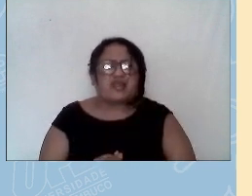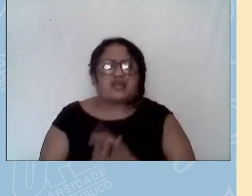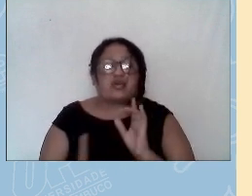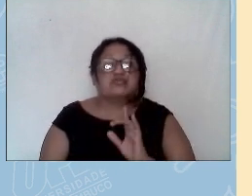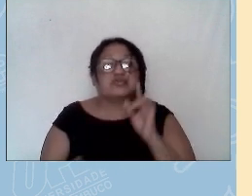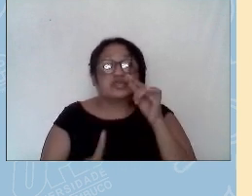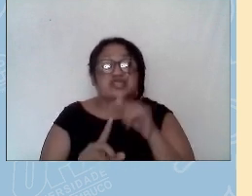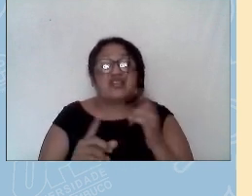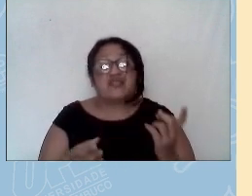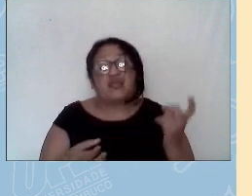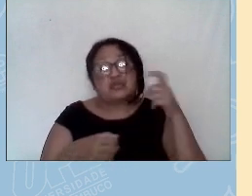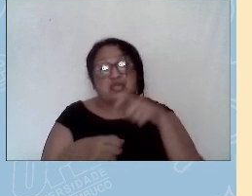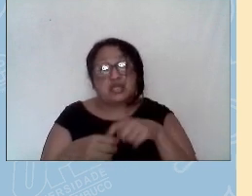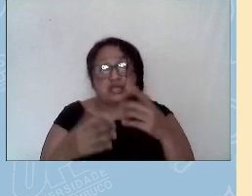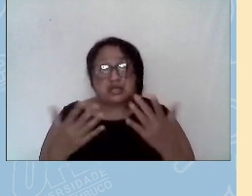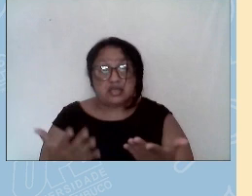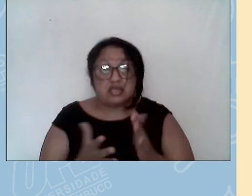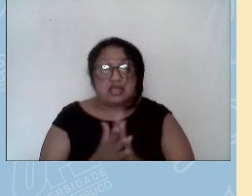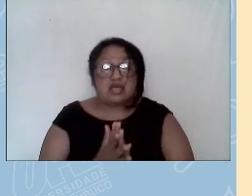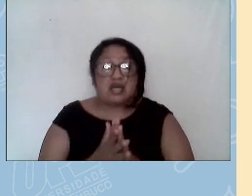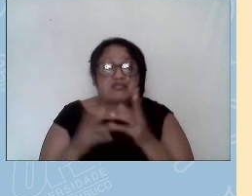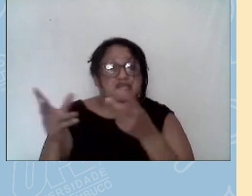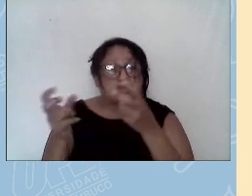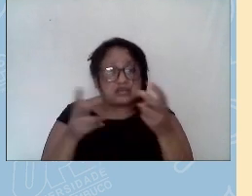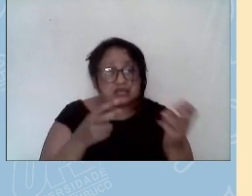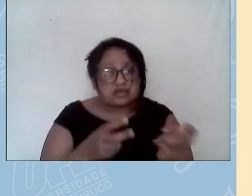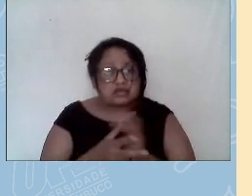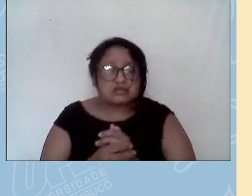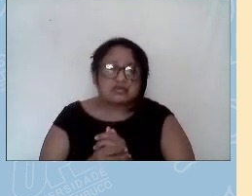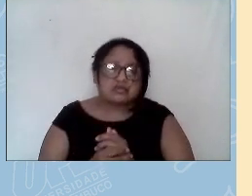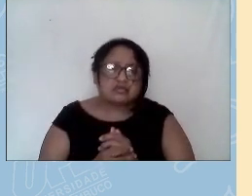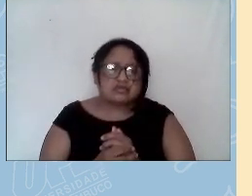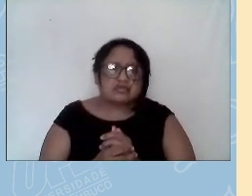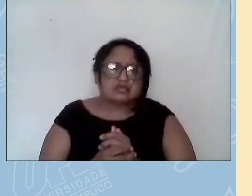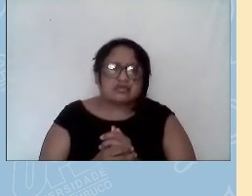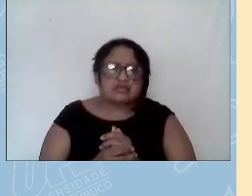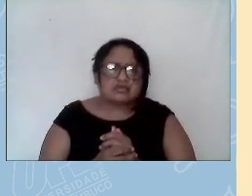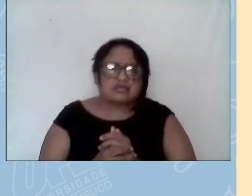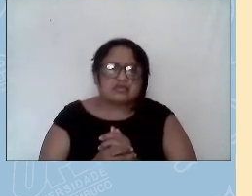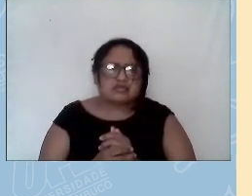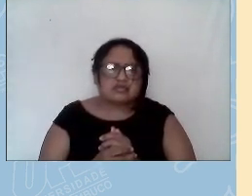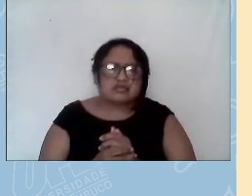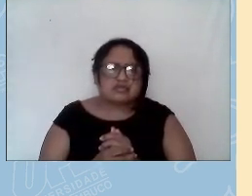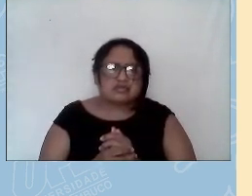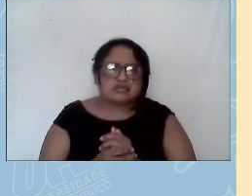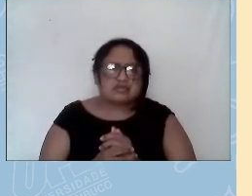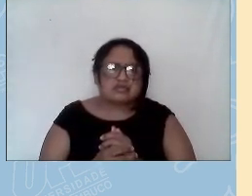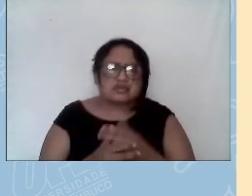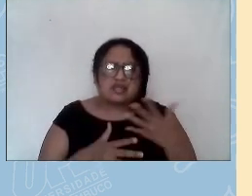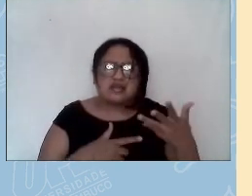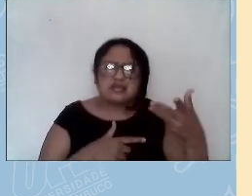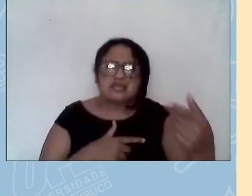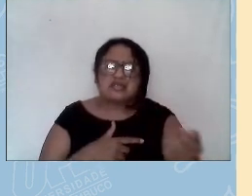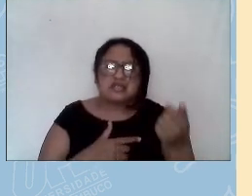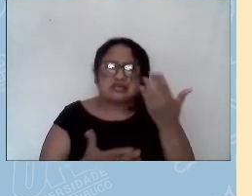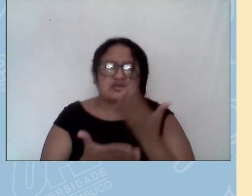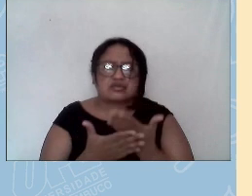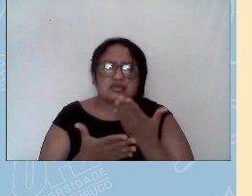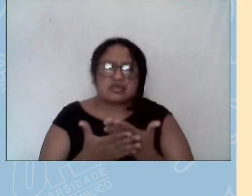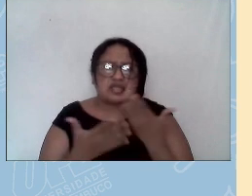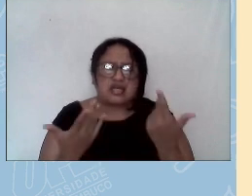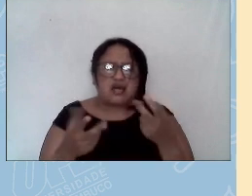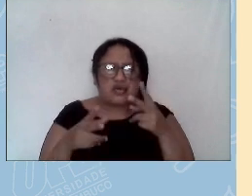voltada a identificação das habilidades do estudante em relação a